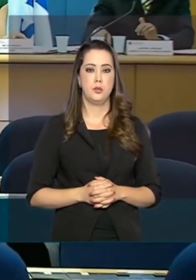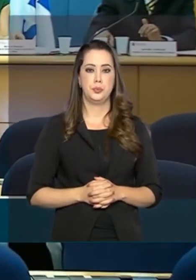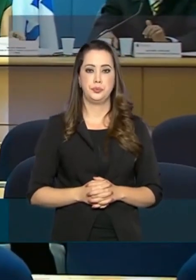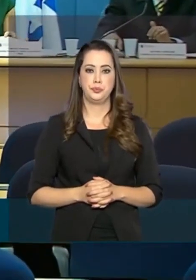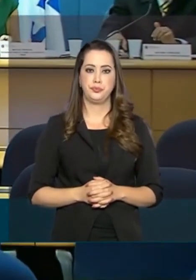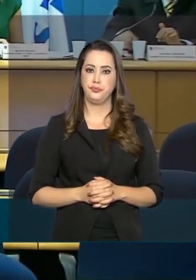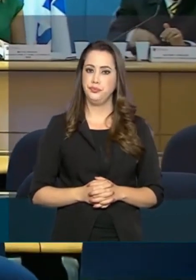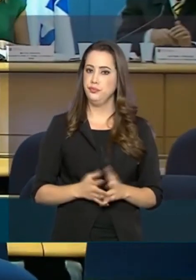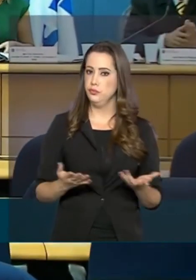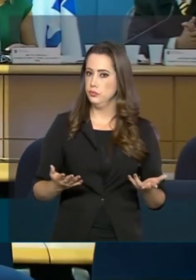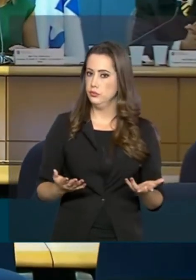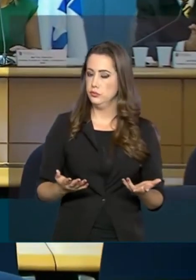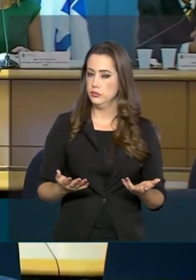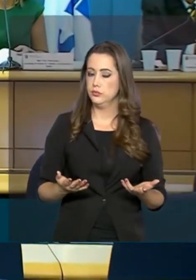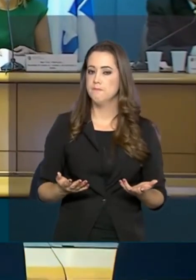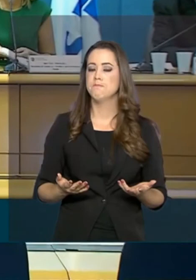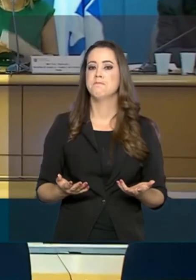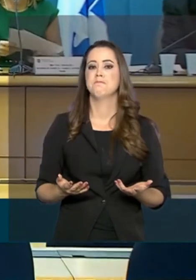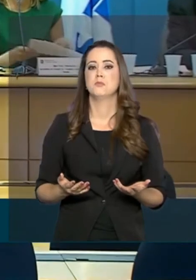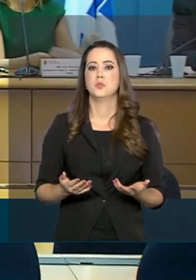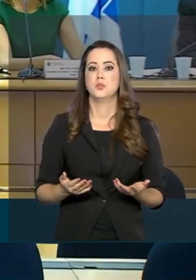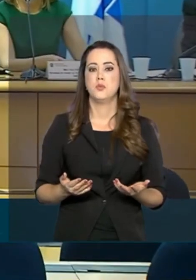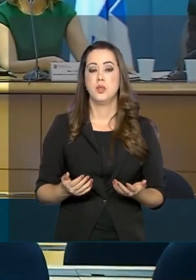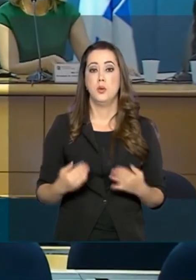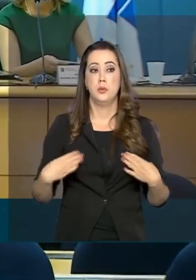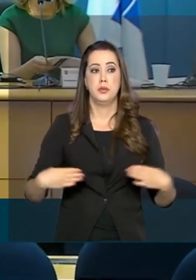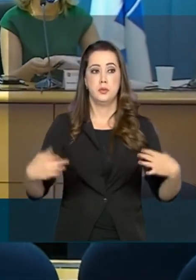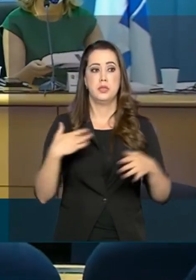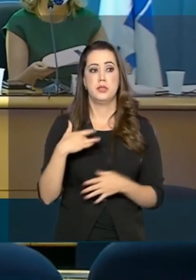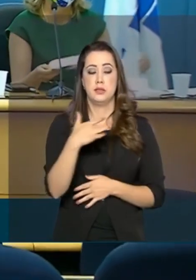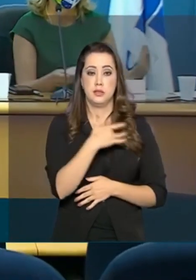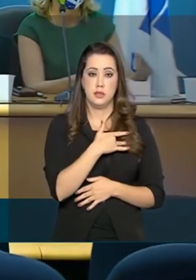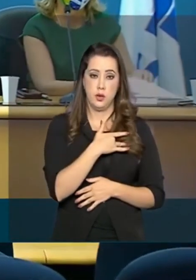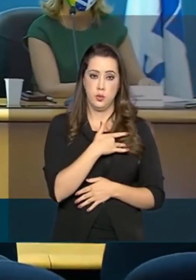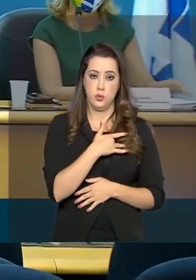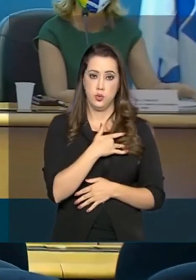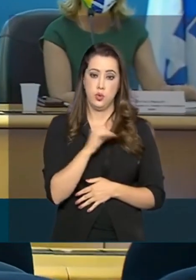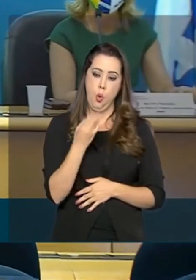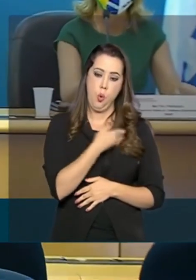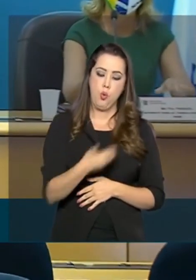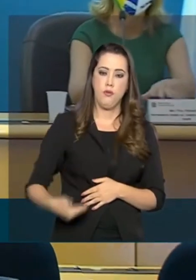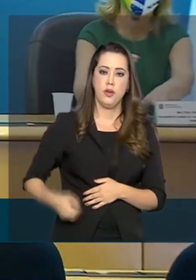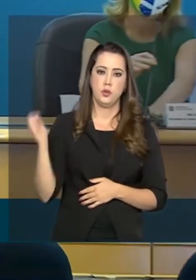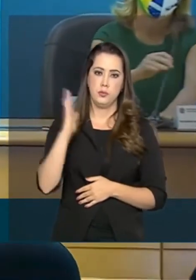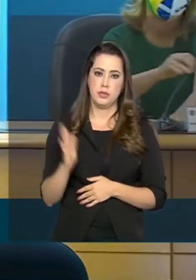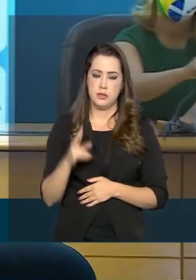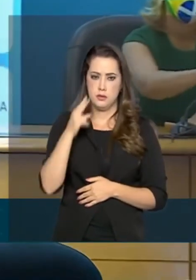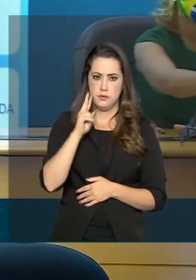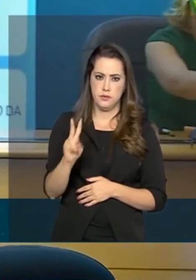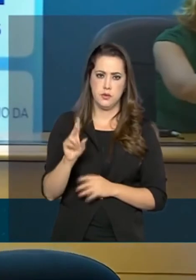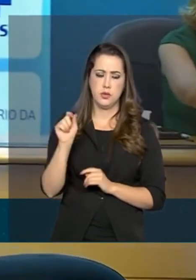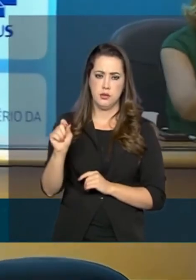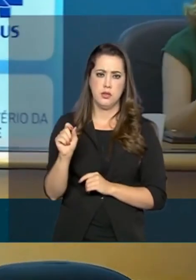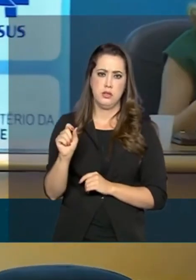Em momento algum, o Ministério da Saúde, o governo brasileiro, considerou que a vacina da